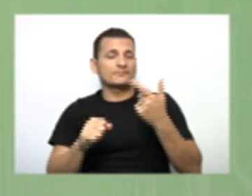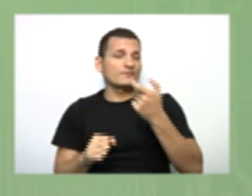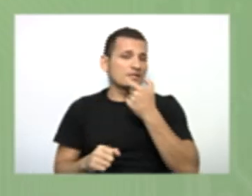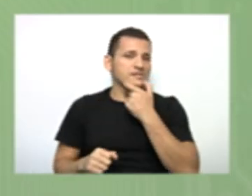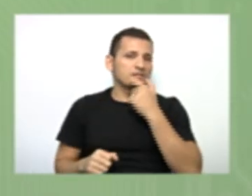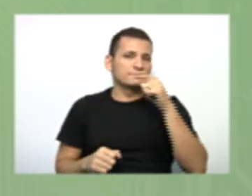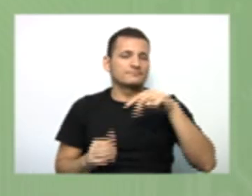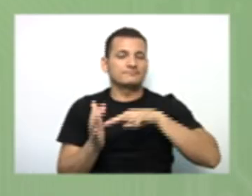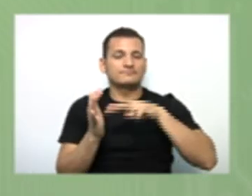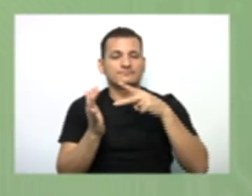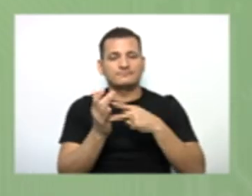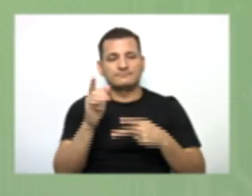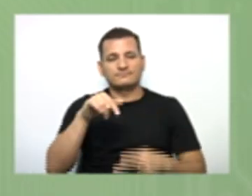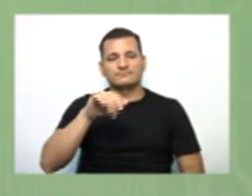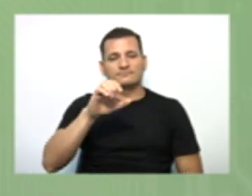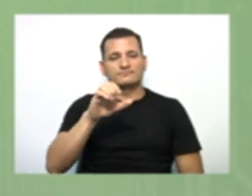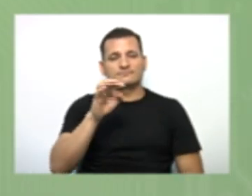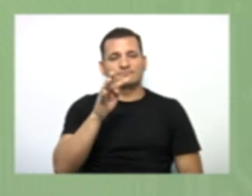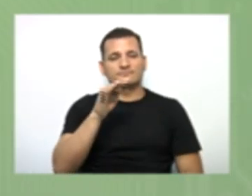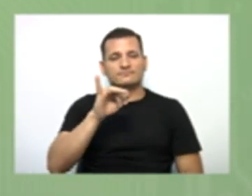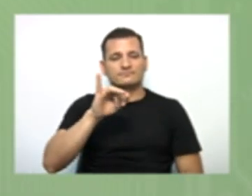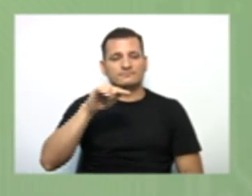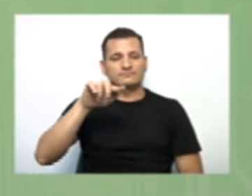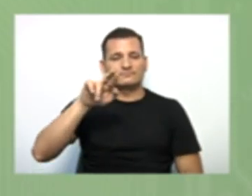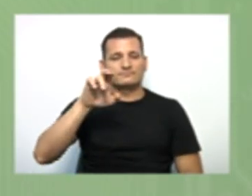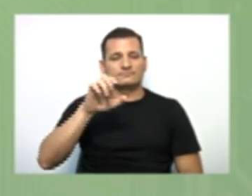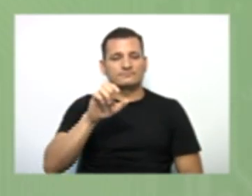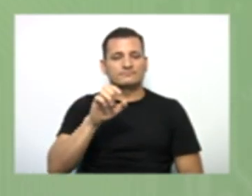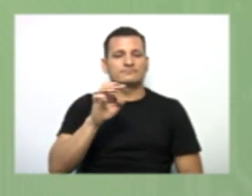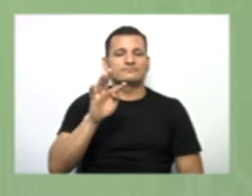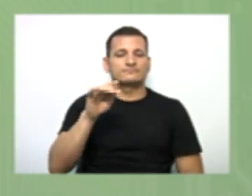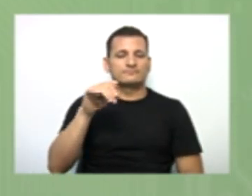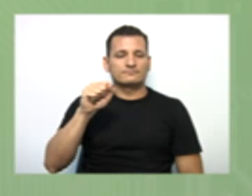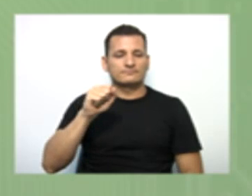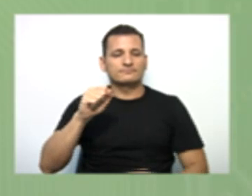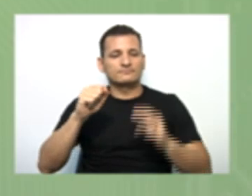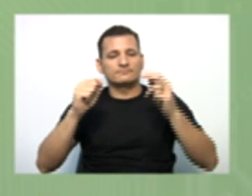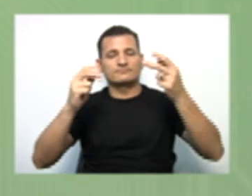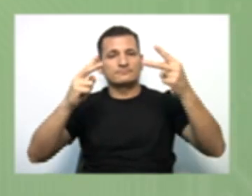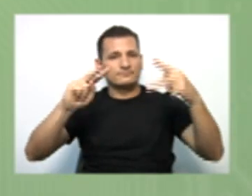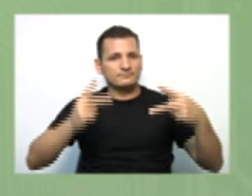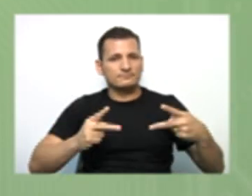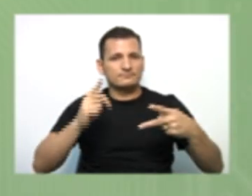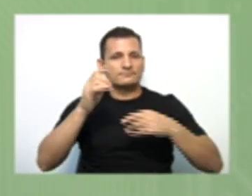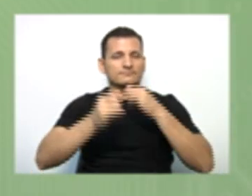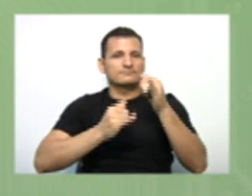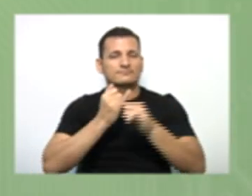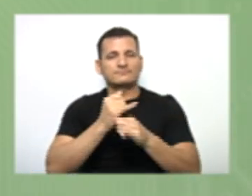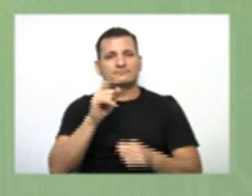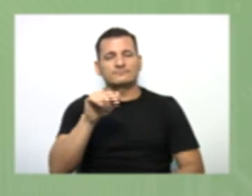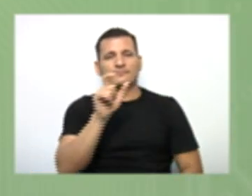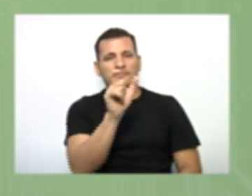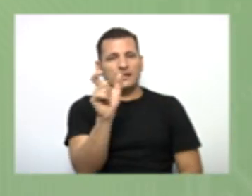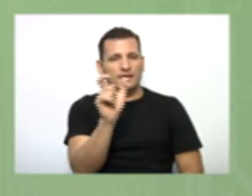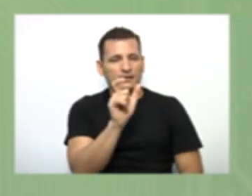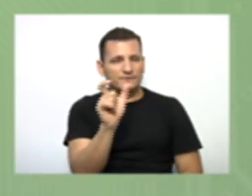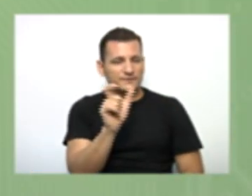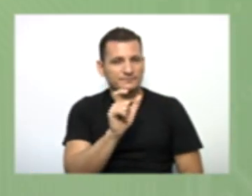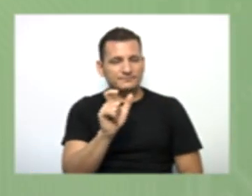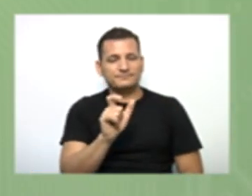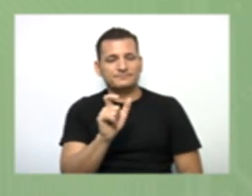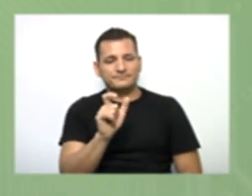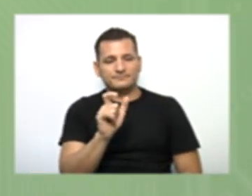dizer etiqueta. As tags na internet são palavras que servem